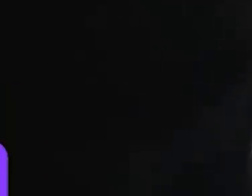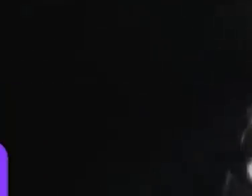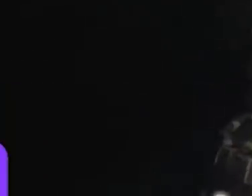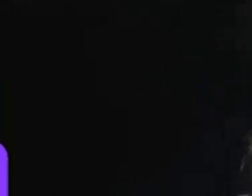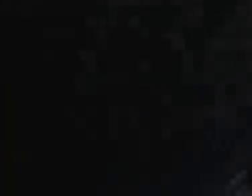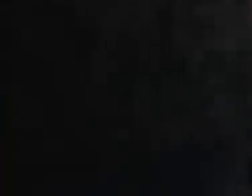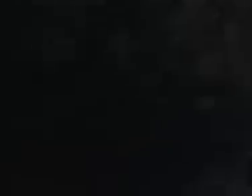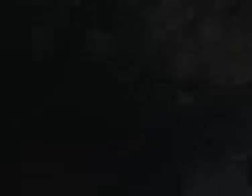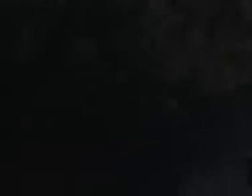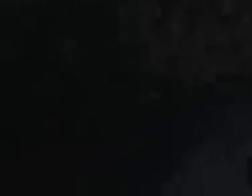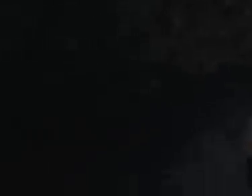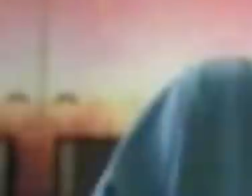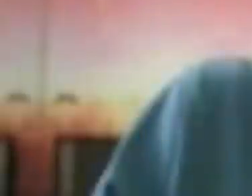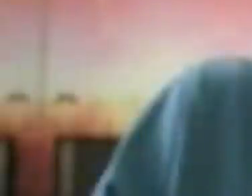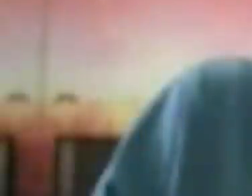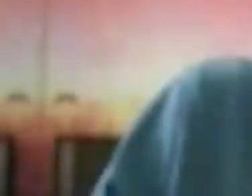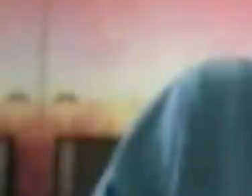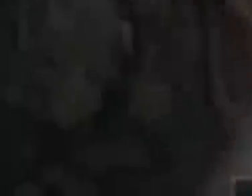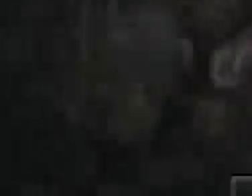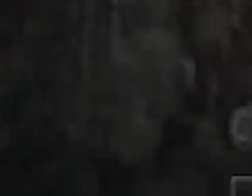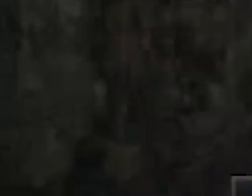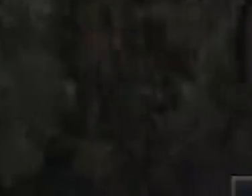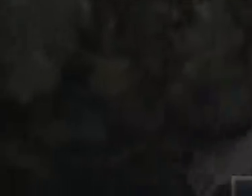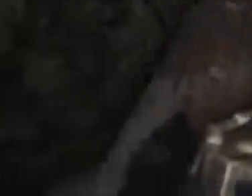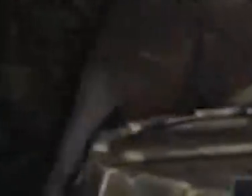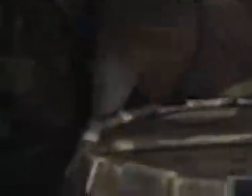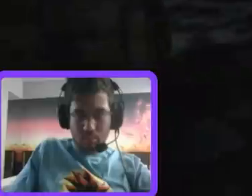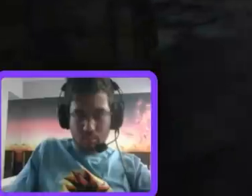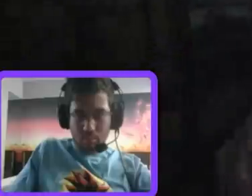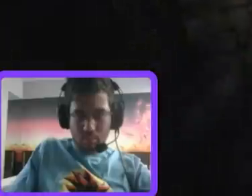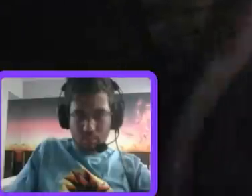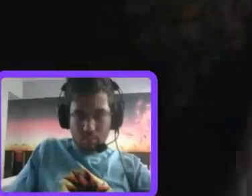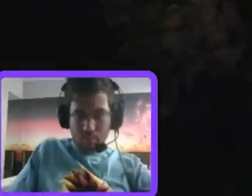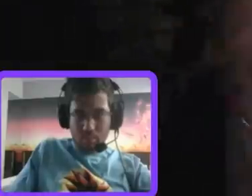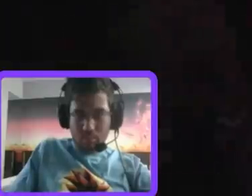Errou! Errou! Errou! Não consegue, né? Acertou!